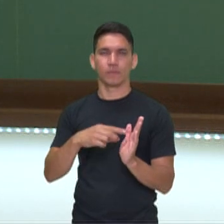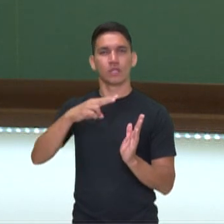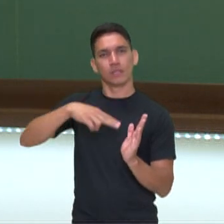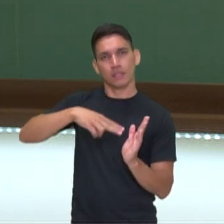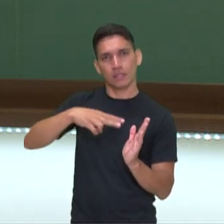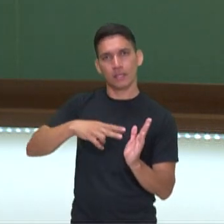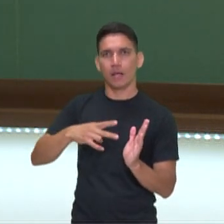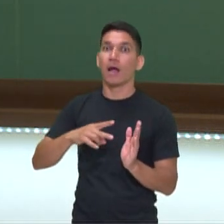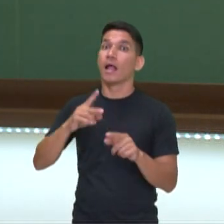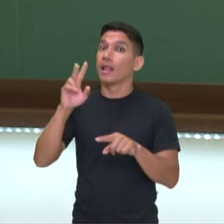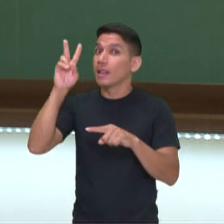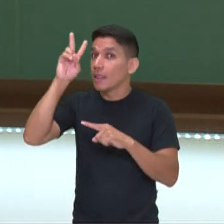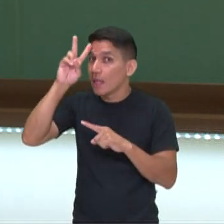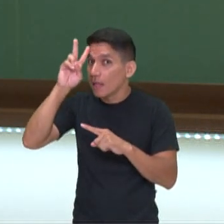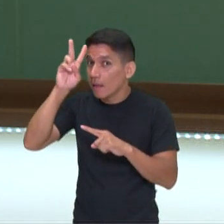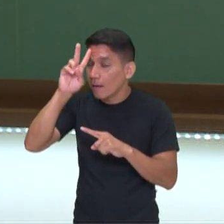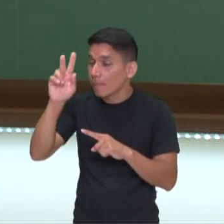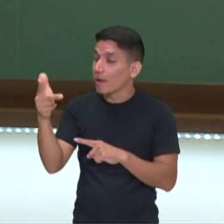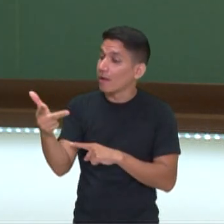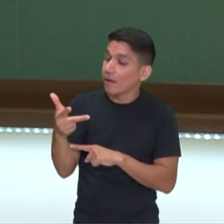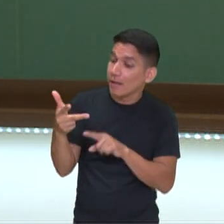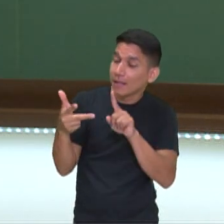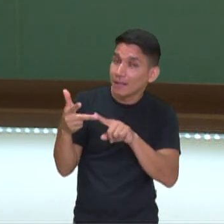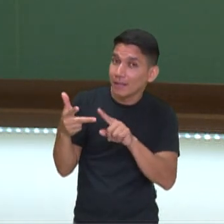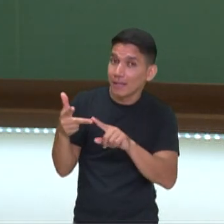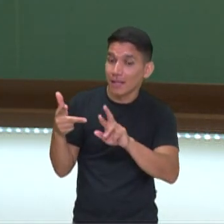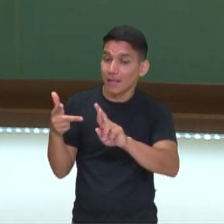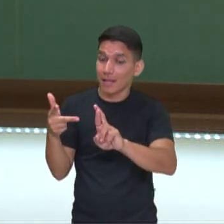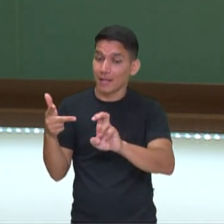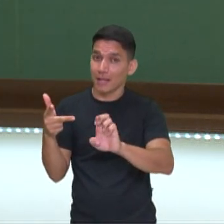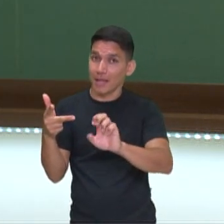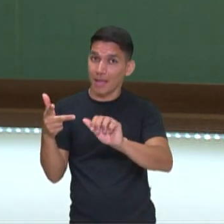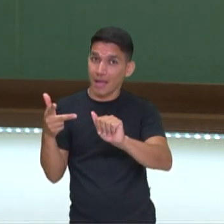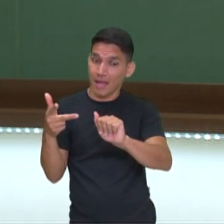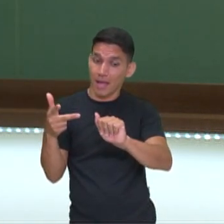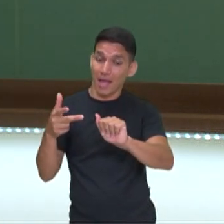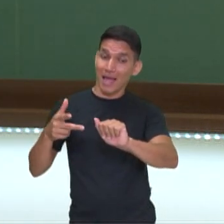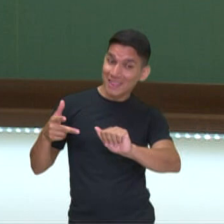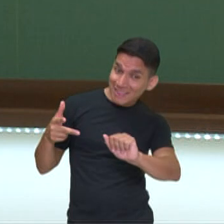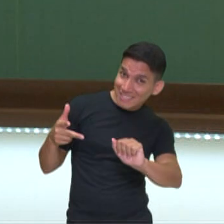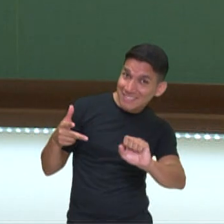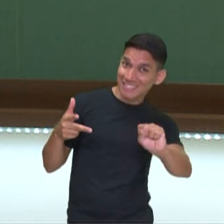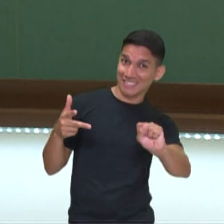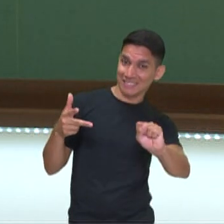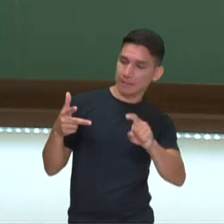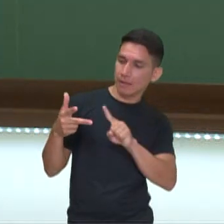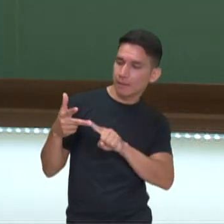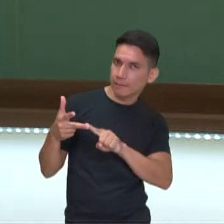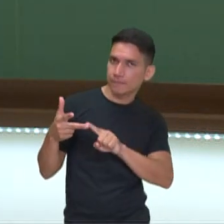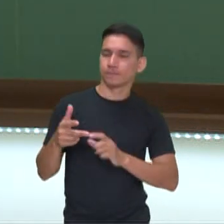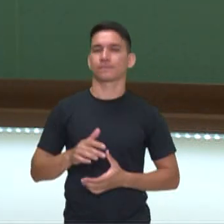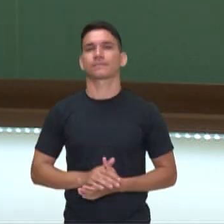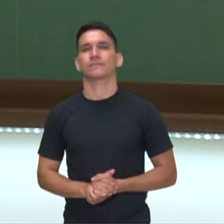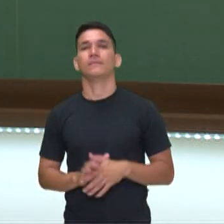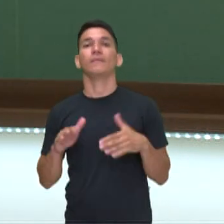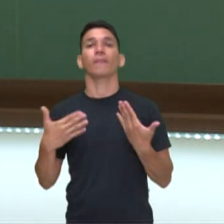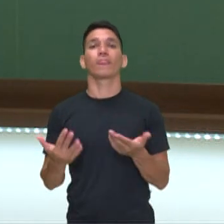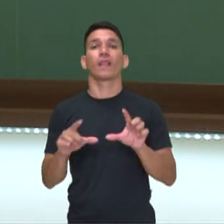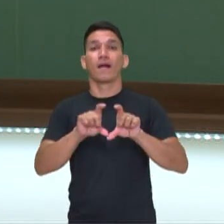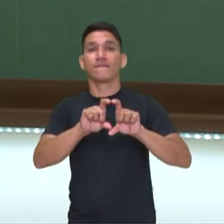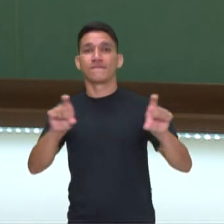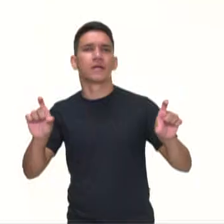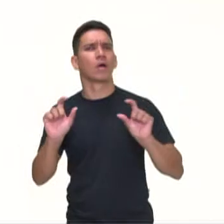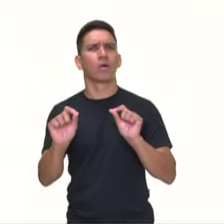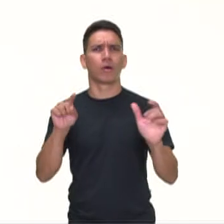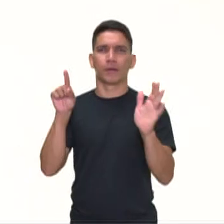que terceira pessoa, works, has, que é a exceção, e reads. Na frase, na pergunta que